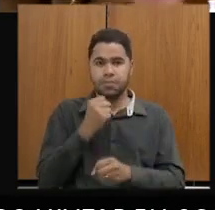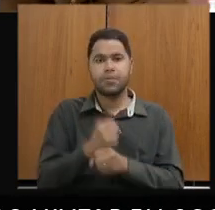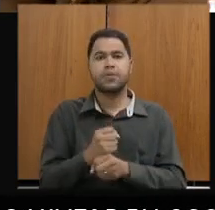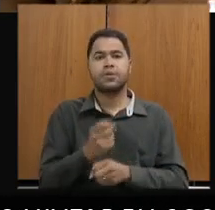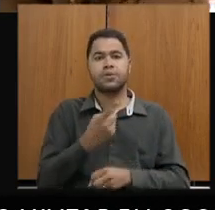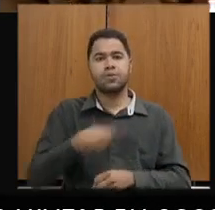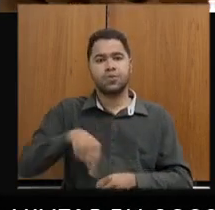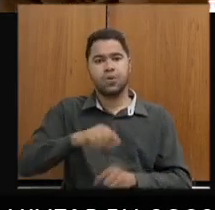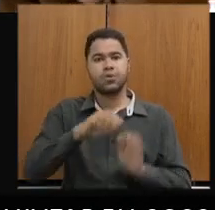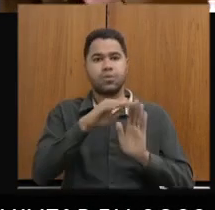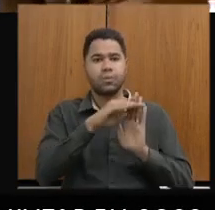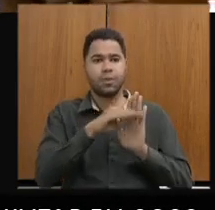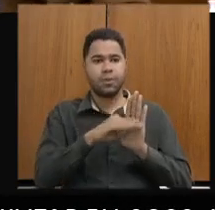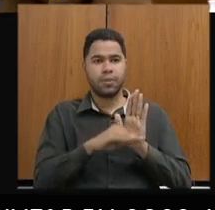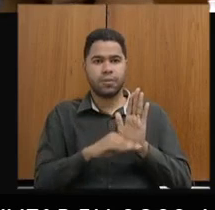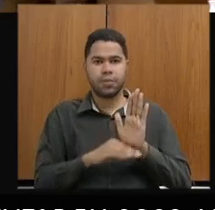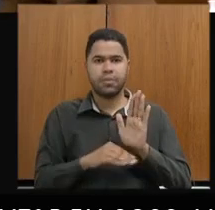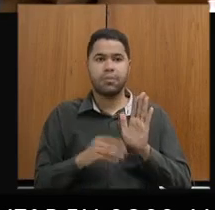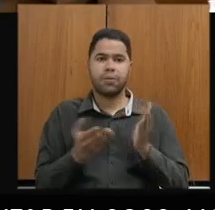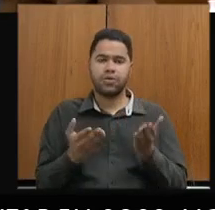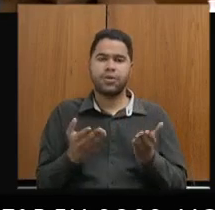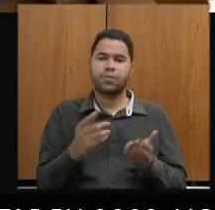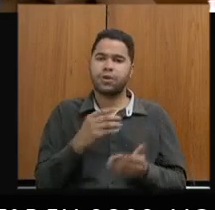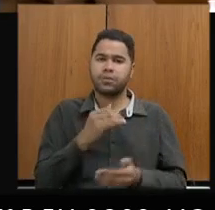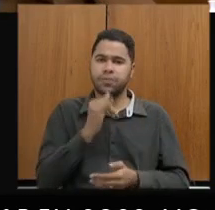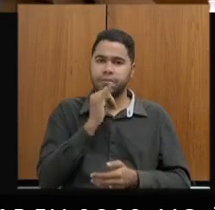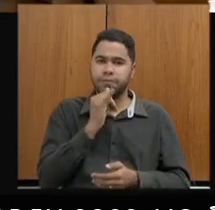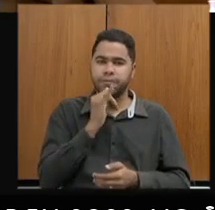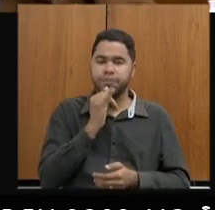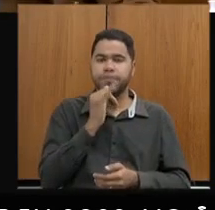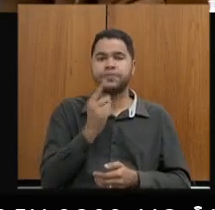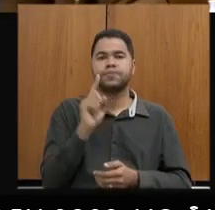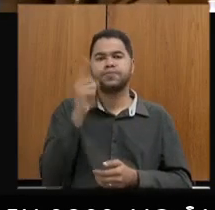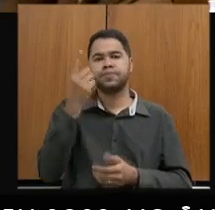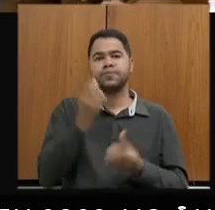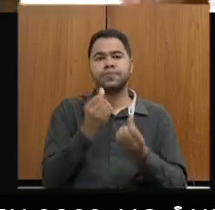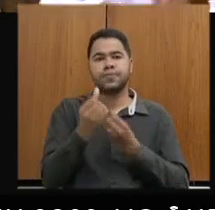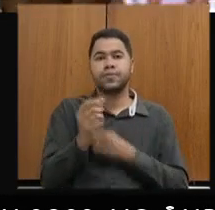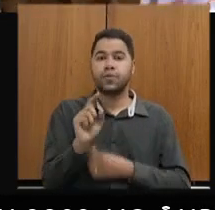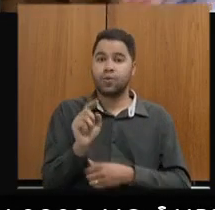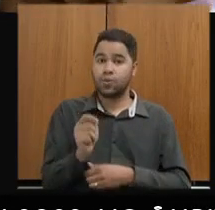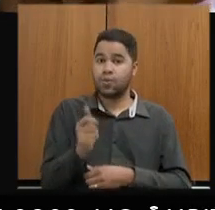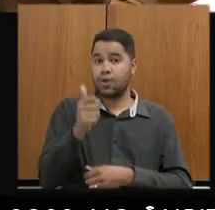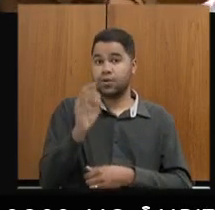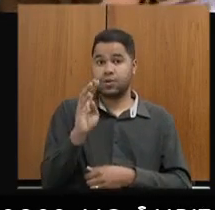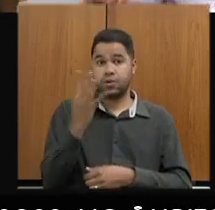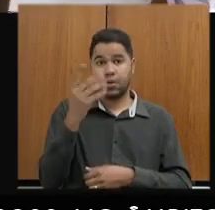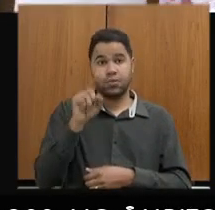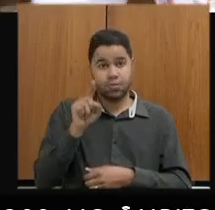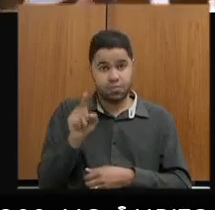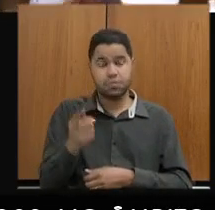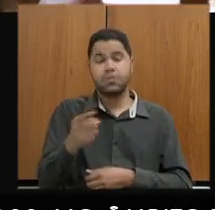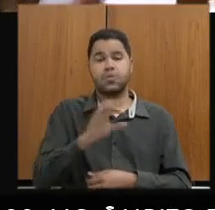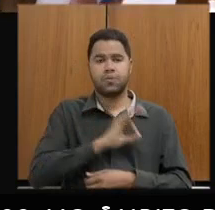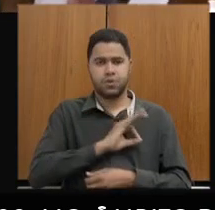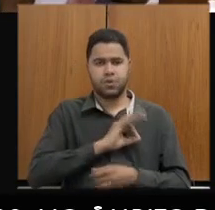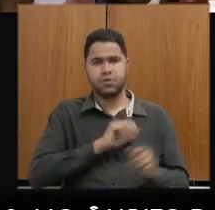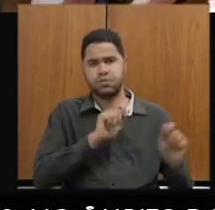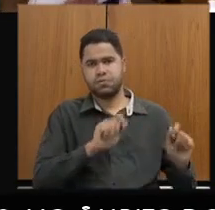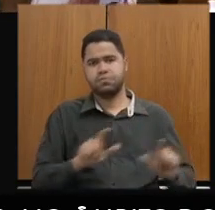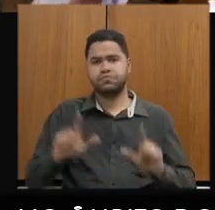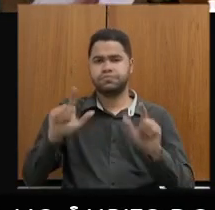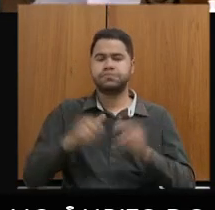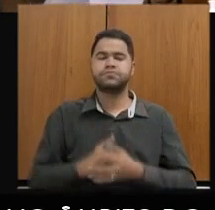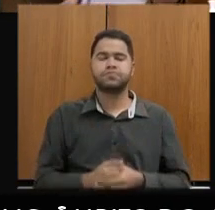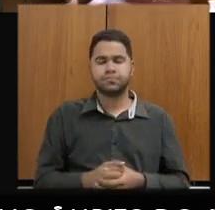toda a Nossa tropa tem que passar então agora nossa no primeiro semestre aí passamos quase 4.000 policiais pode passar por favor